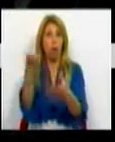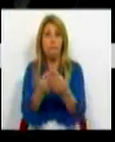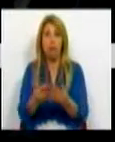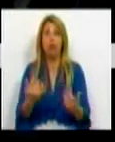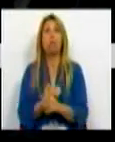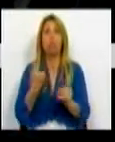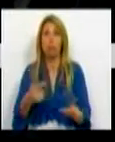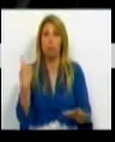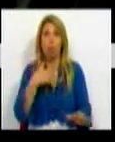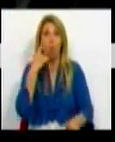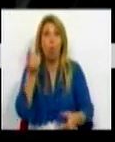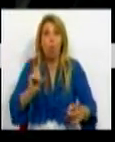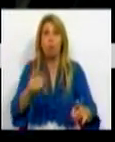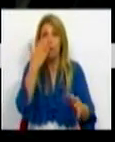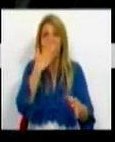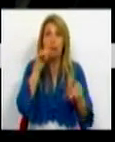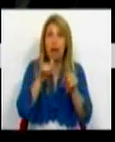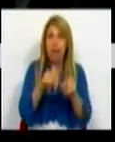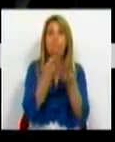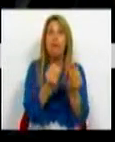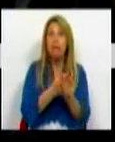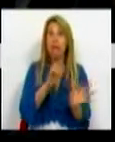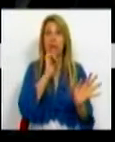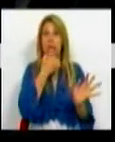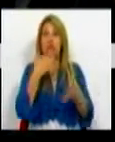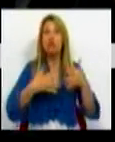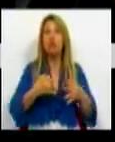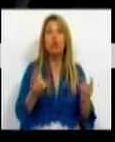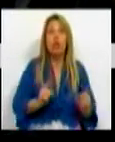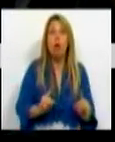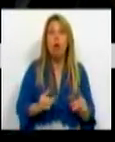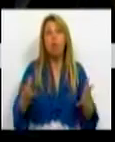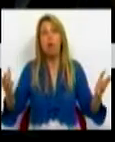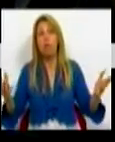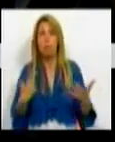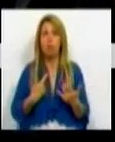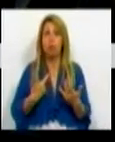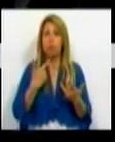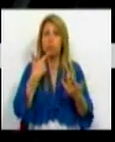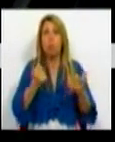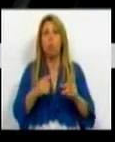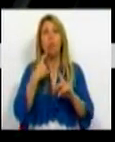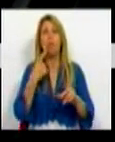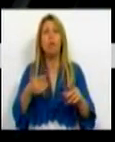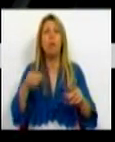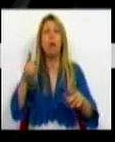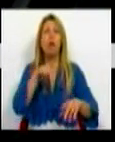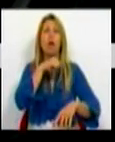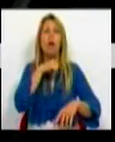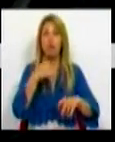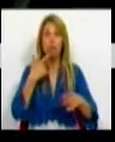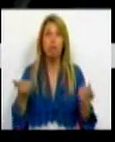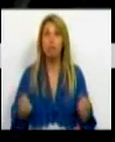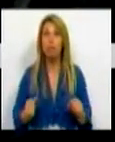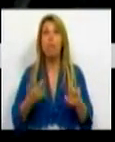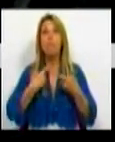neste momento é alvo ou não de segredo de justiça, nós não podemos ser inconsequentes em nossa visão sobre esta matéria e gostávamos de perceber também